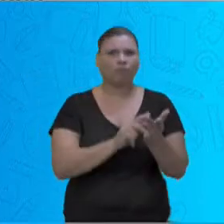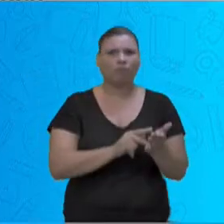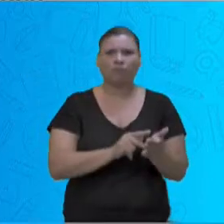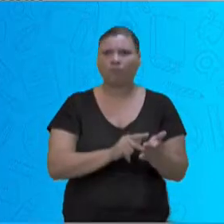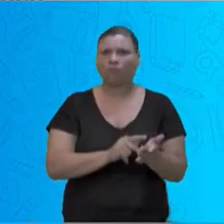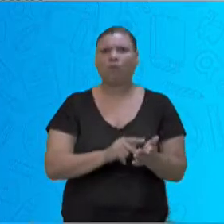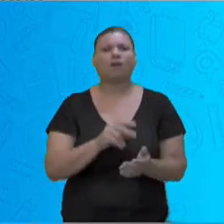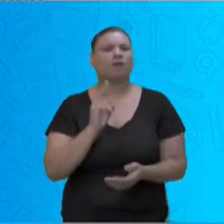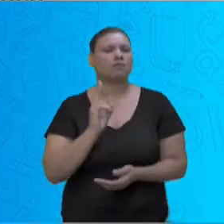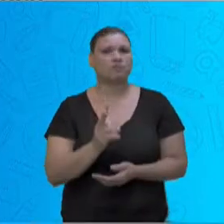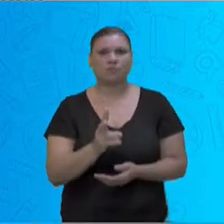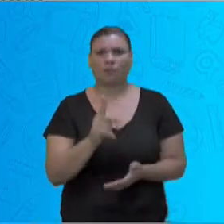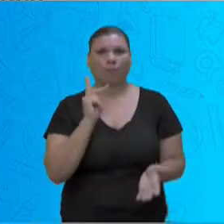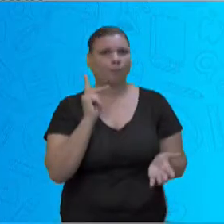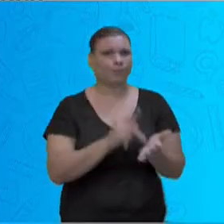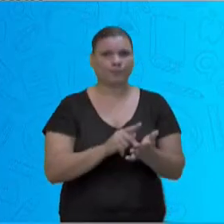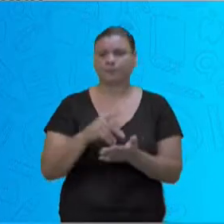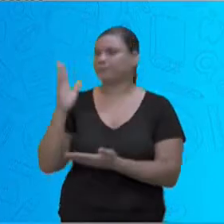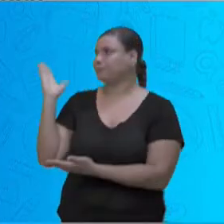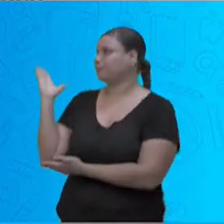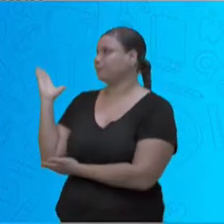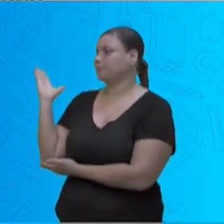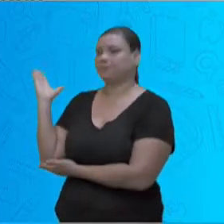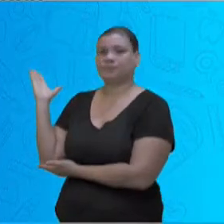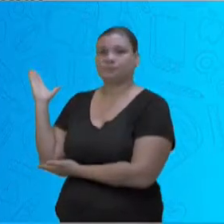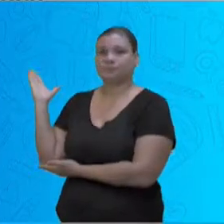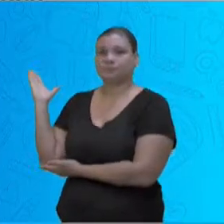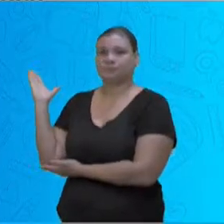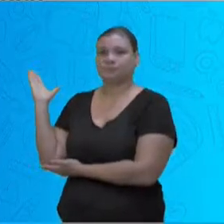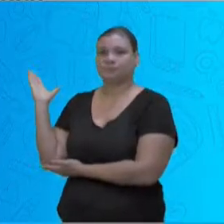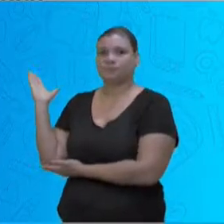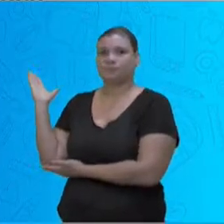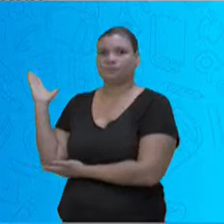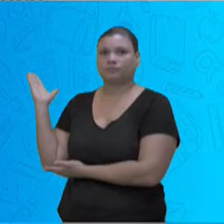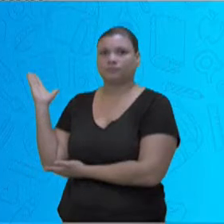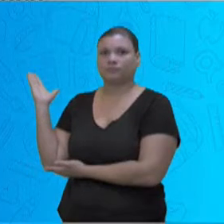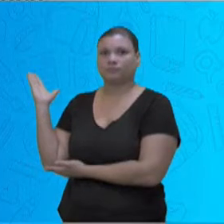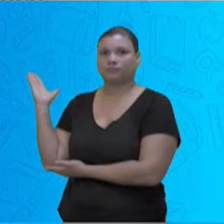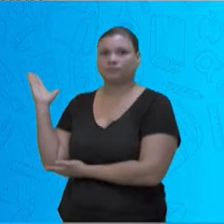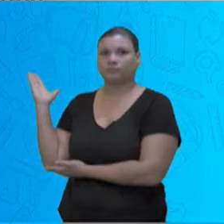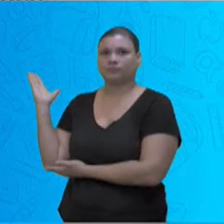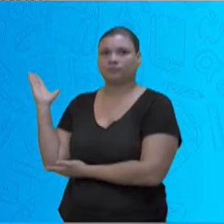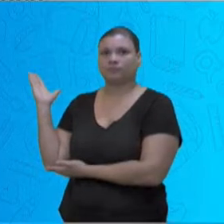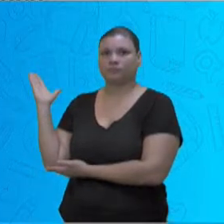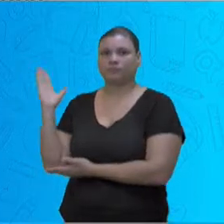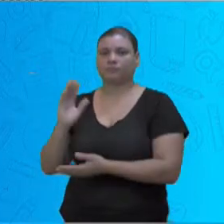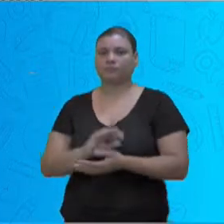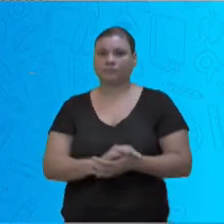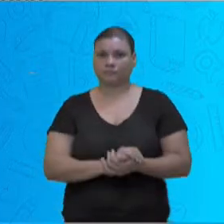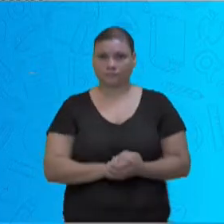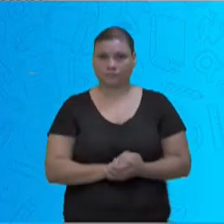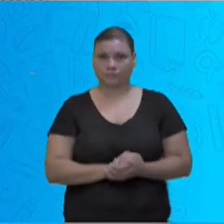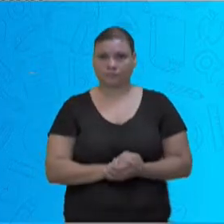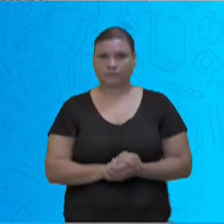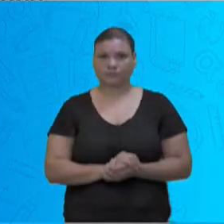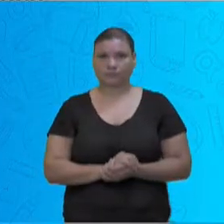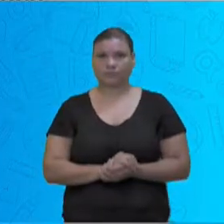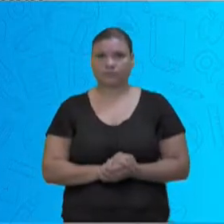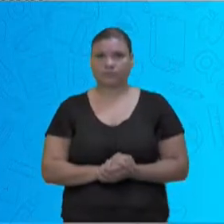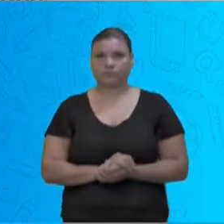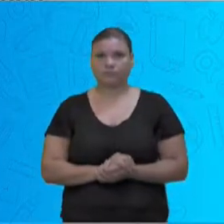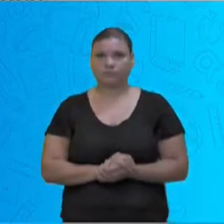is, we are, you are, and they are. Então, essa é a